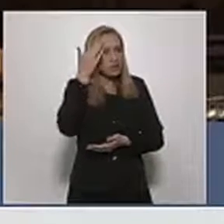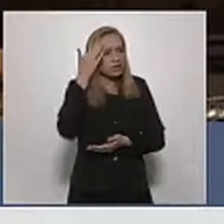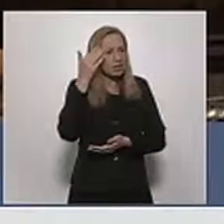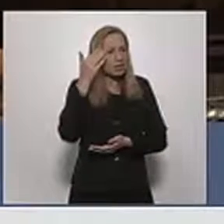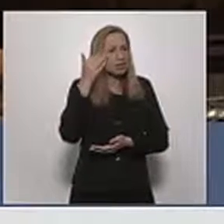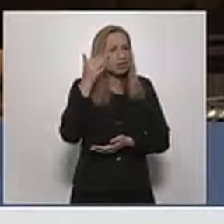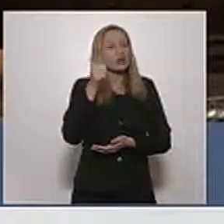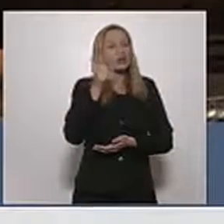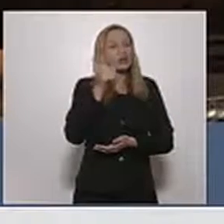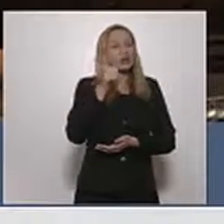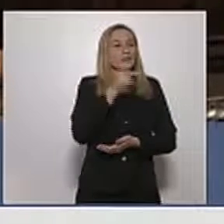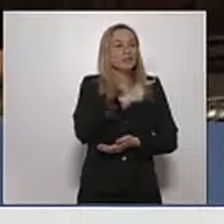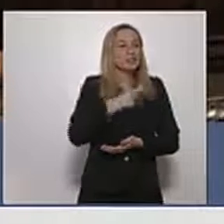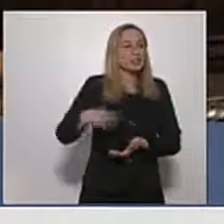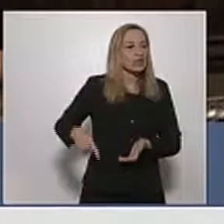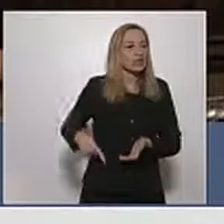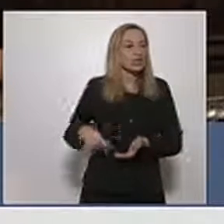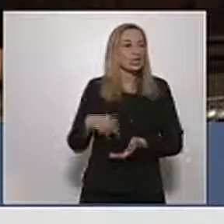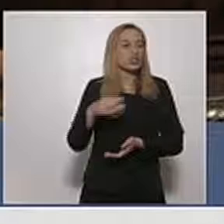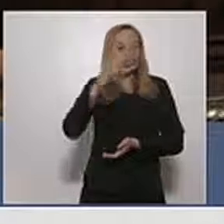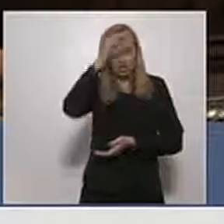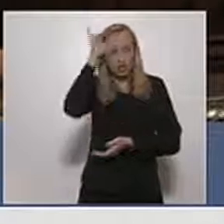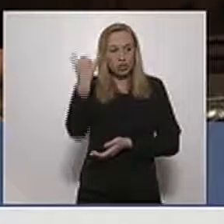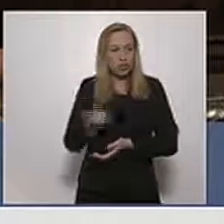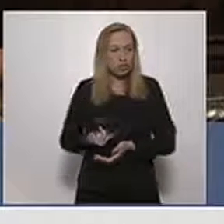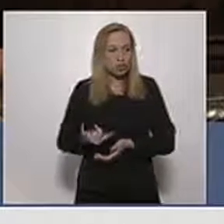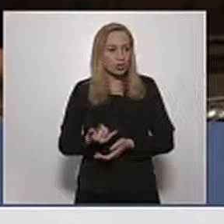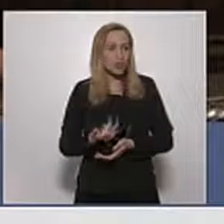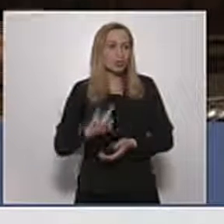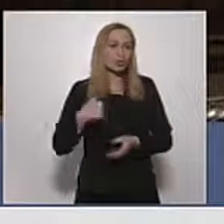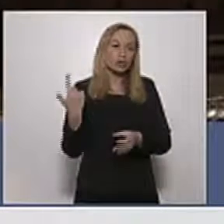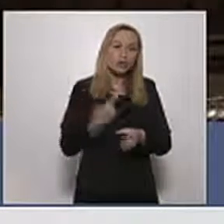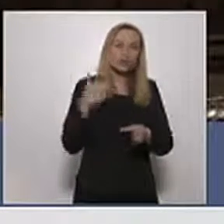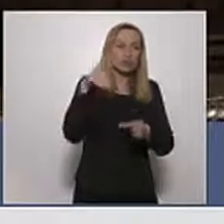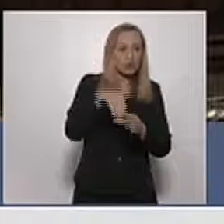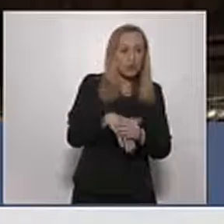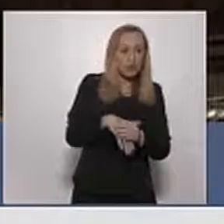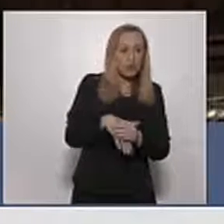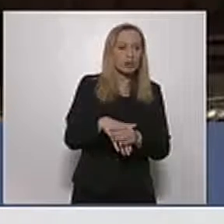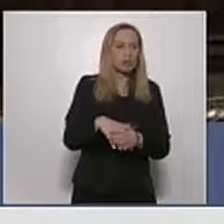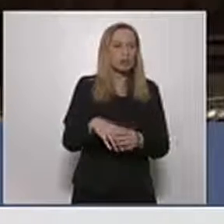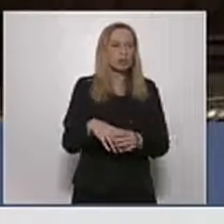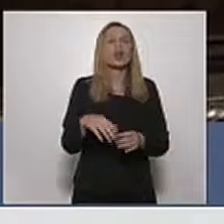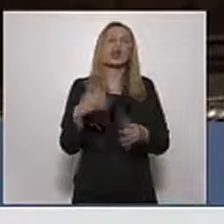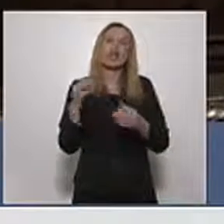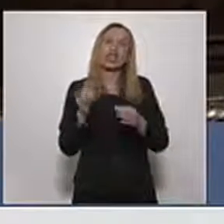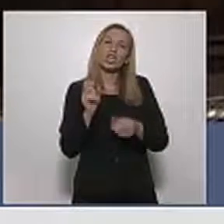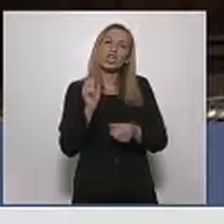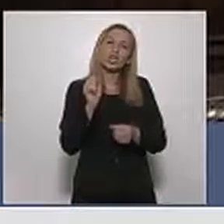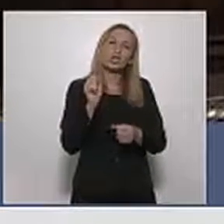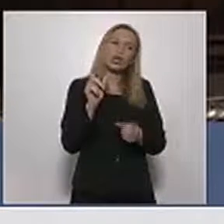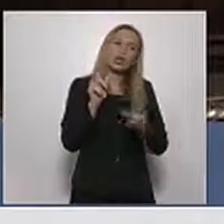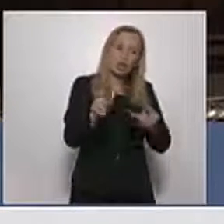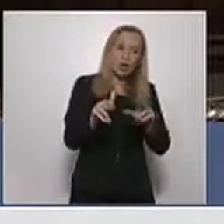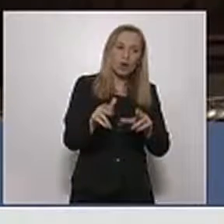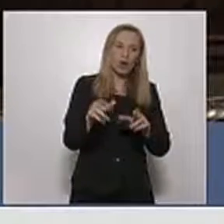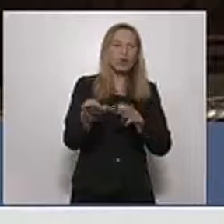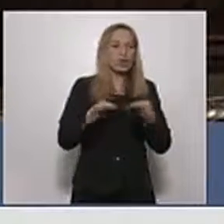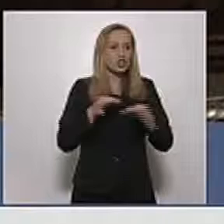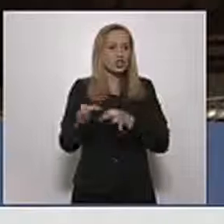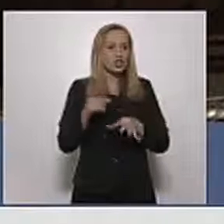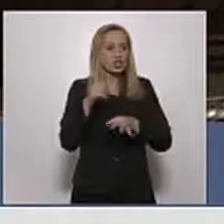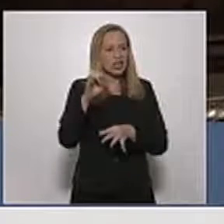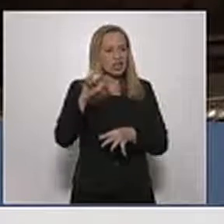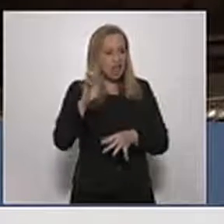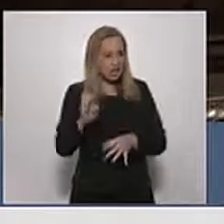gente vota por engano. Como foi o caso do projeto do Degase, onde os degasianos estavam aqui entendendo que era um projeto